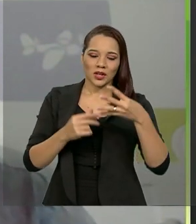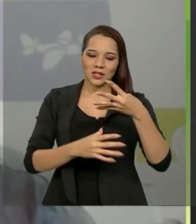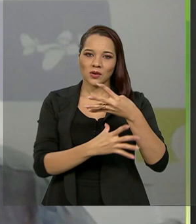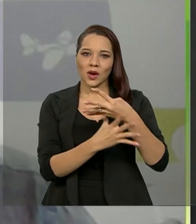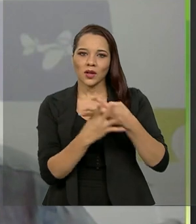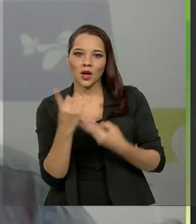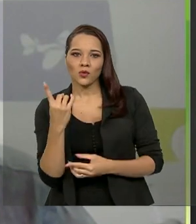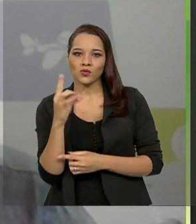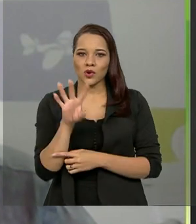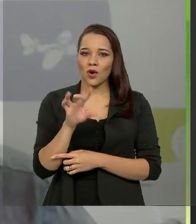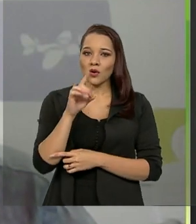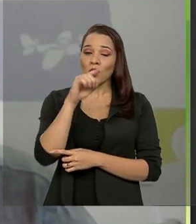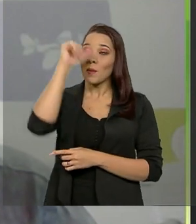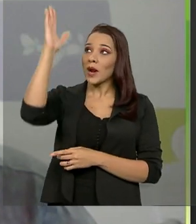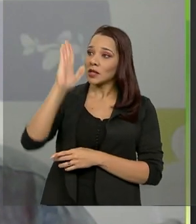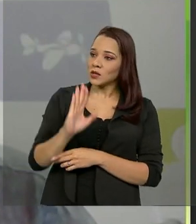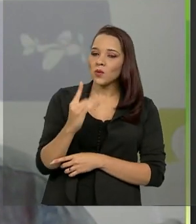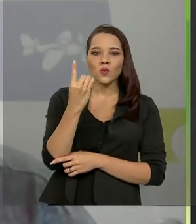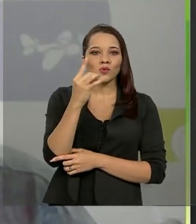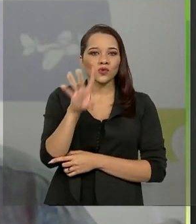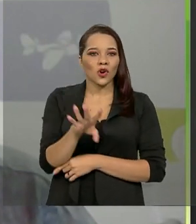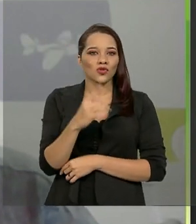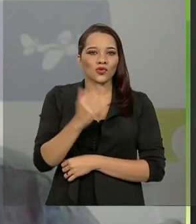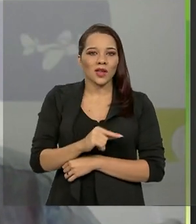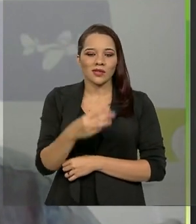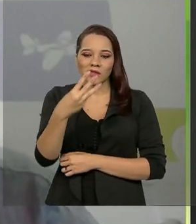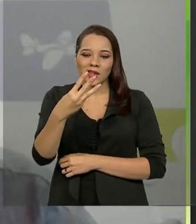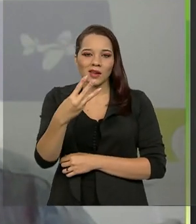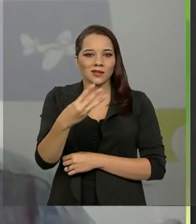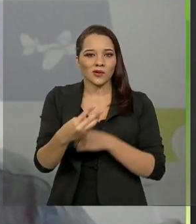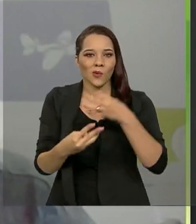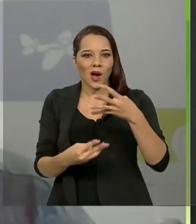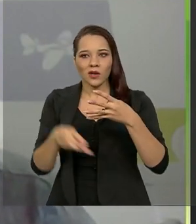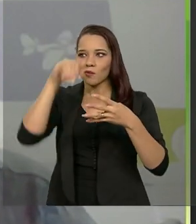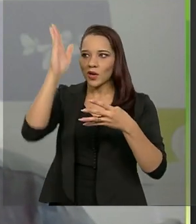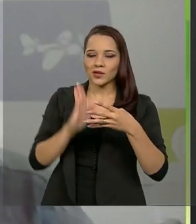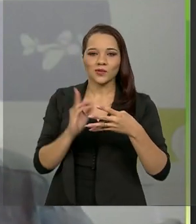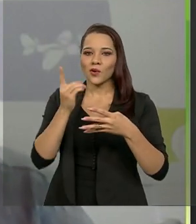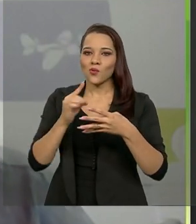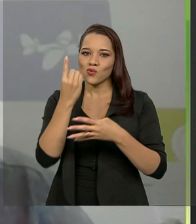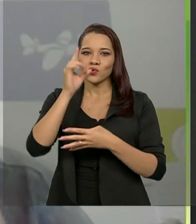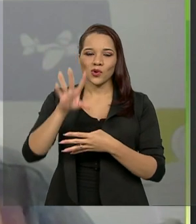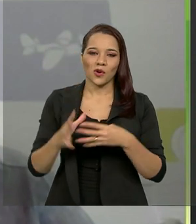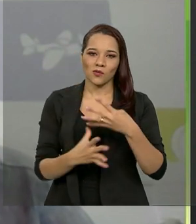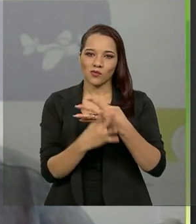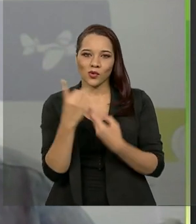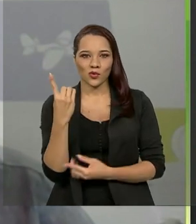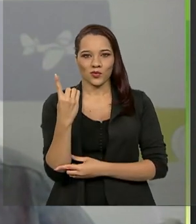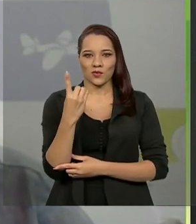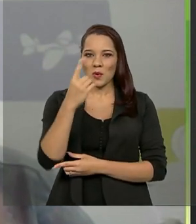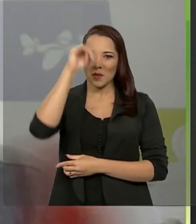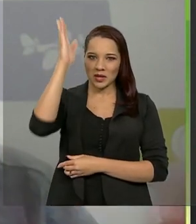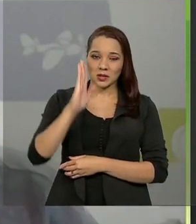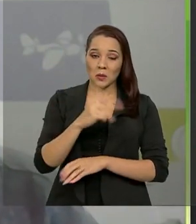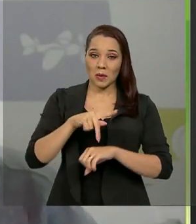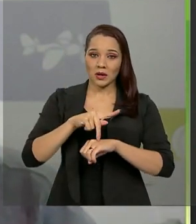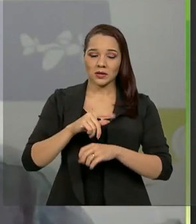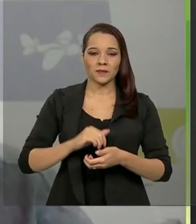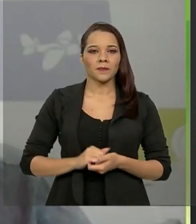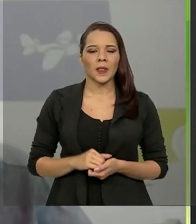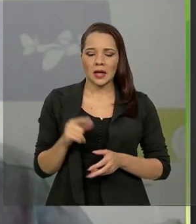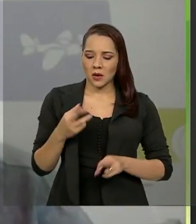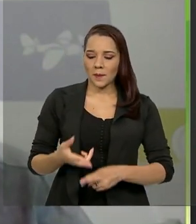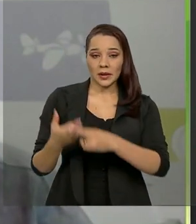temos um Brasil só e não três Brasis. Tem que ficar muito claro isso, porque seja o representante político da